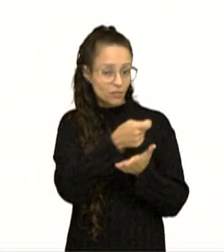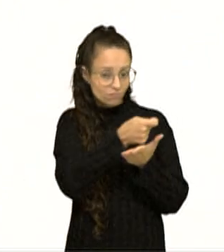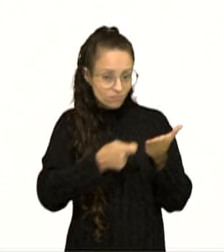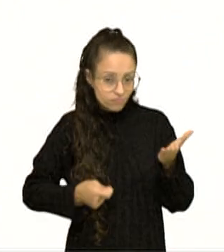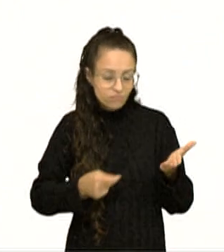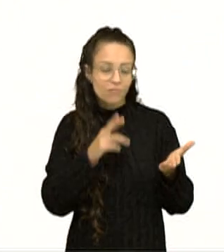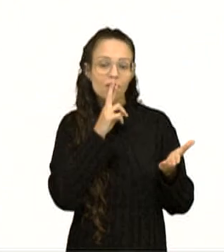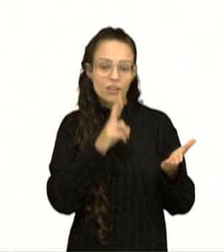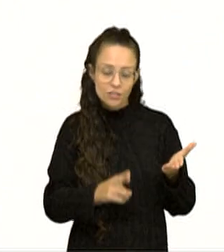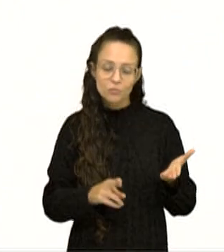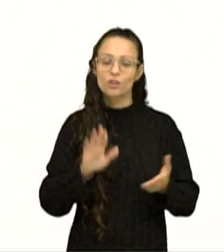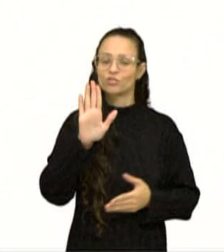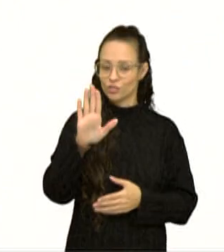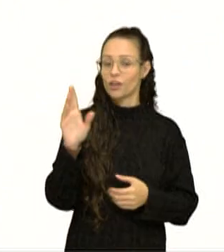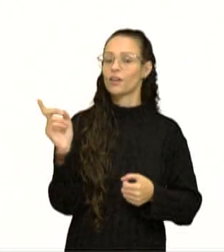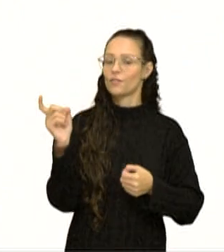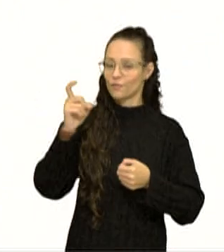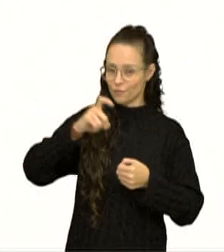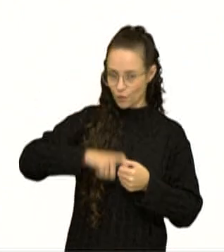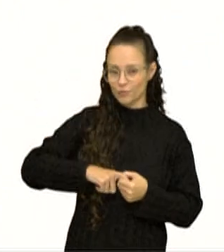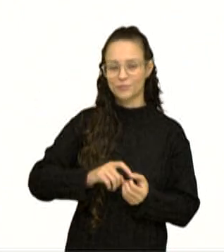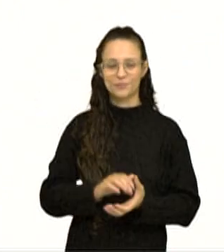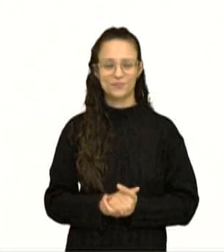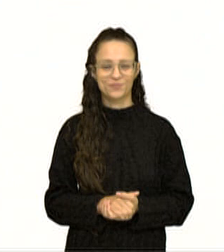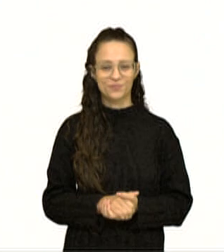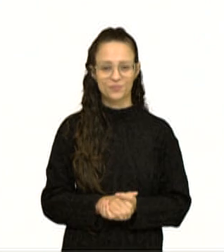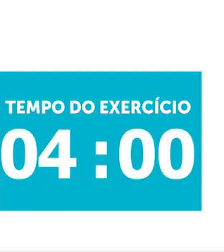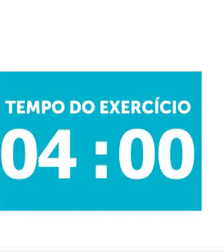sua resposta e já retorno aqui.